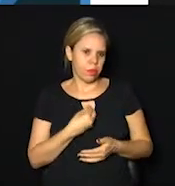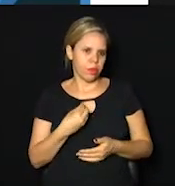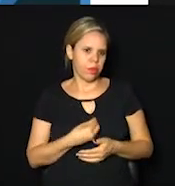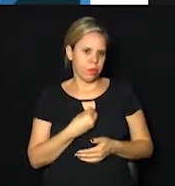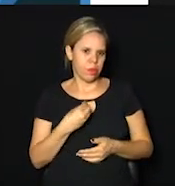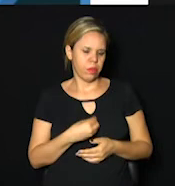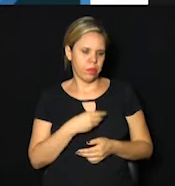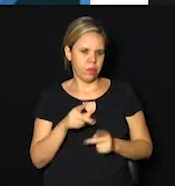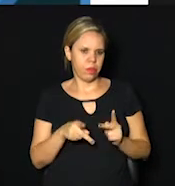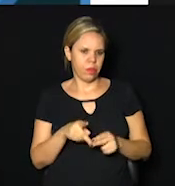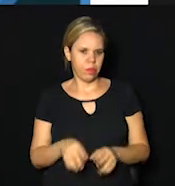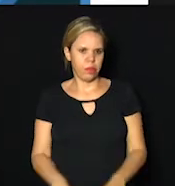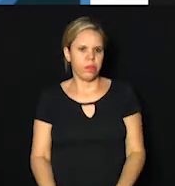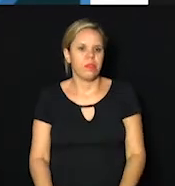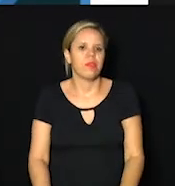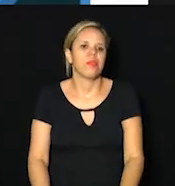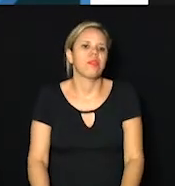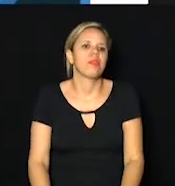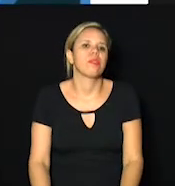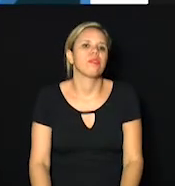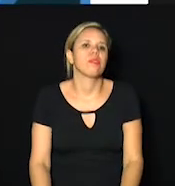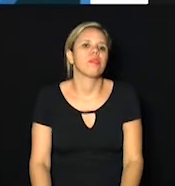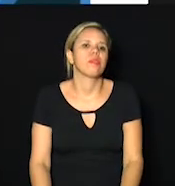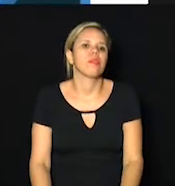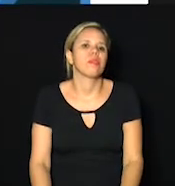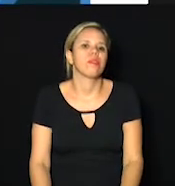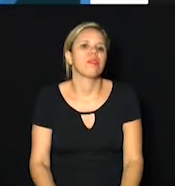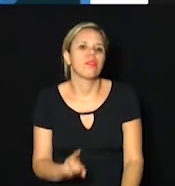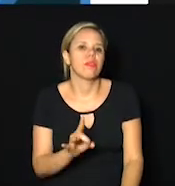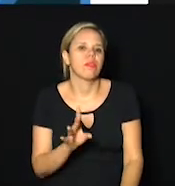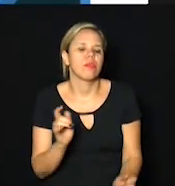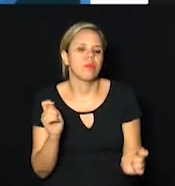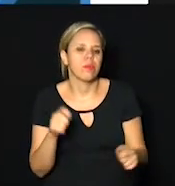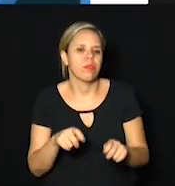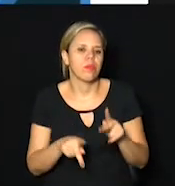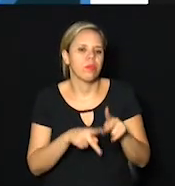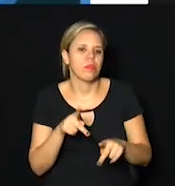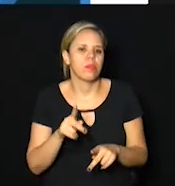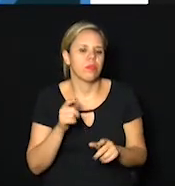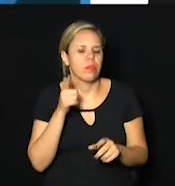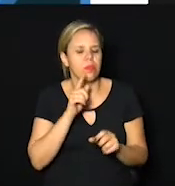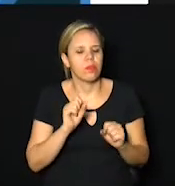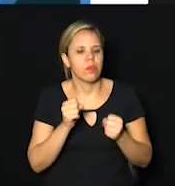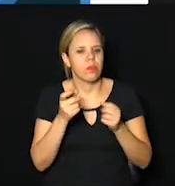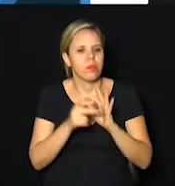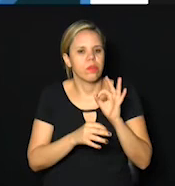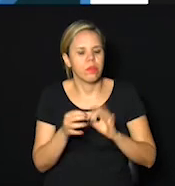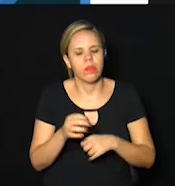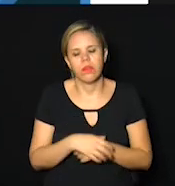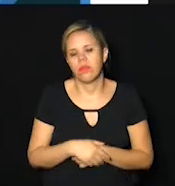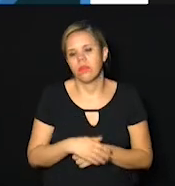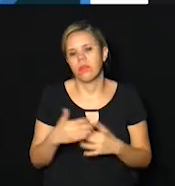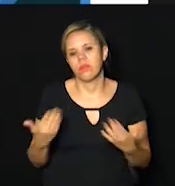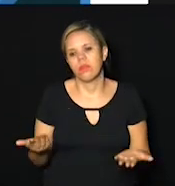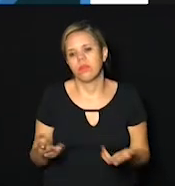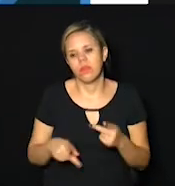da vida delas. E, gente, só é possível que as pessoas, então, defendam o seu projeto quando